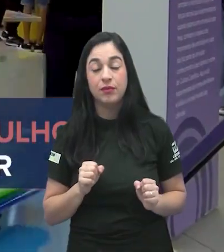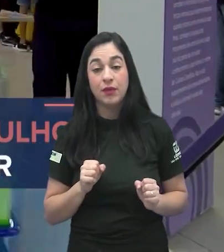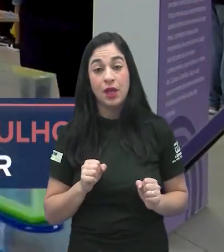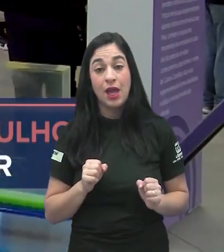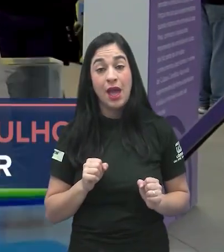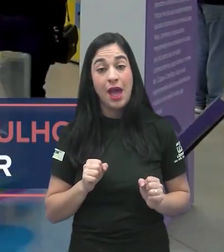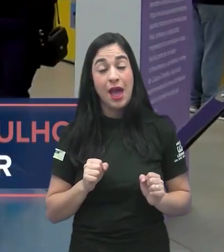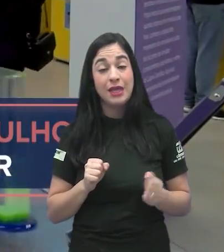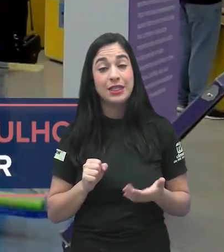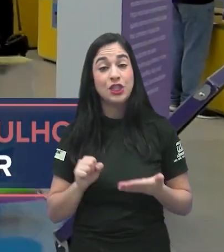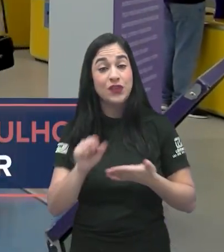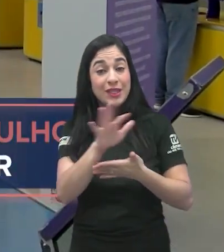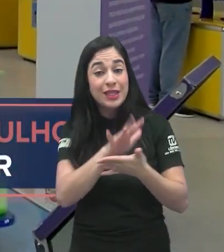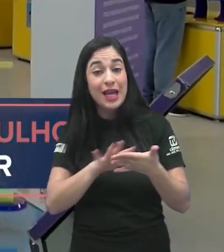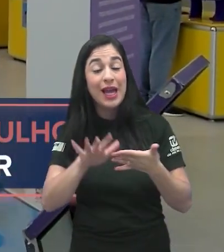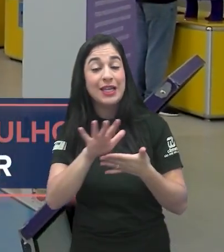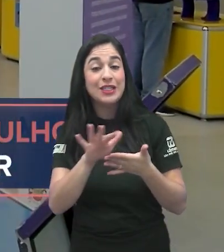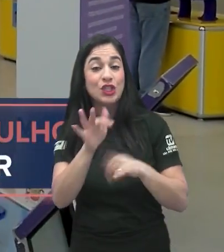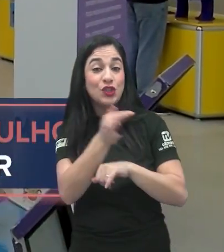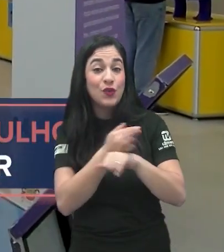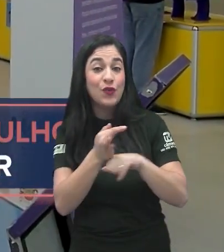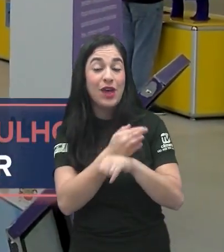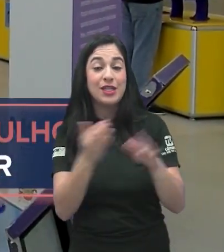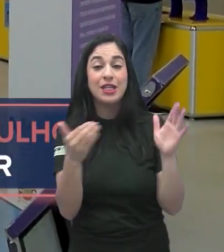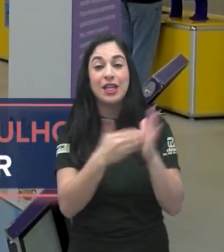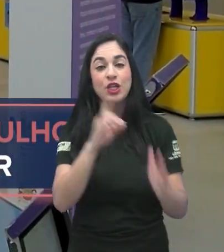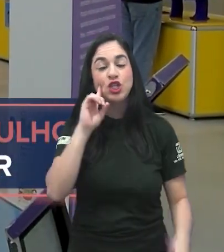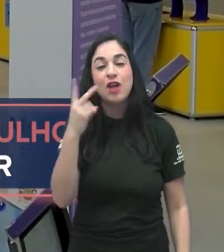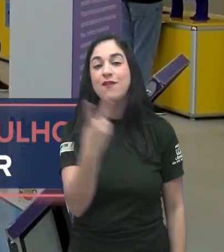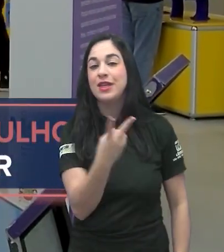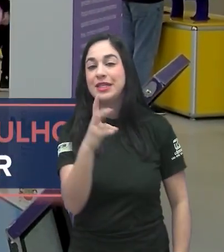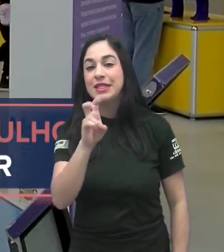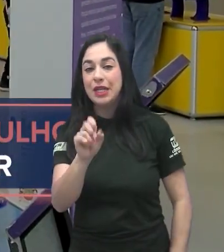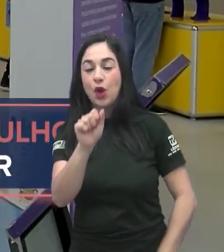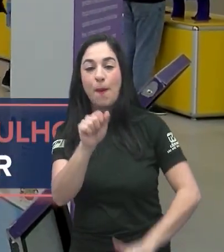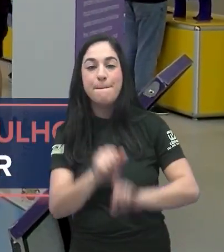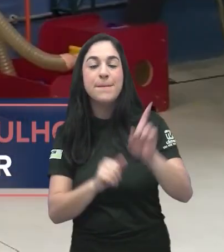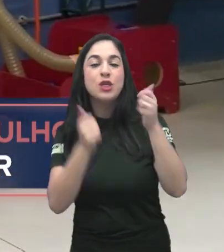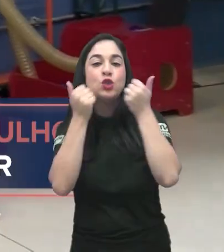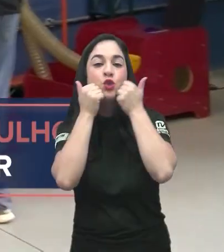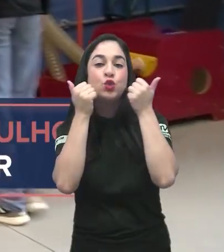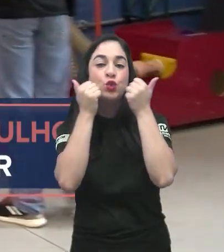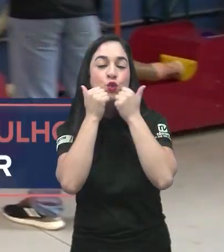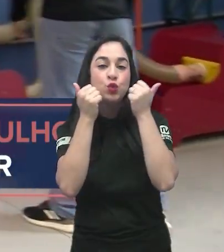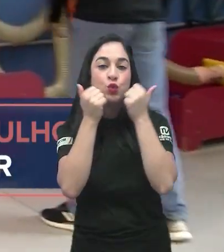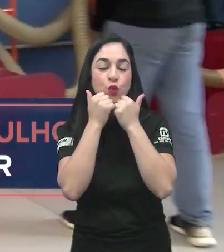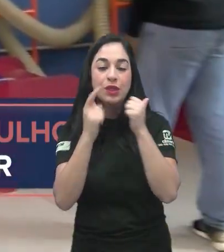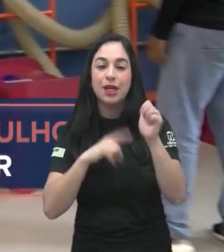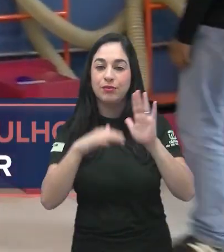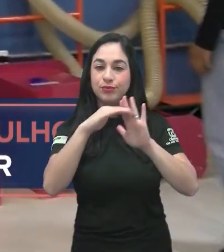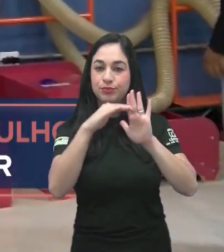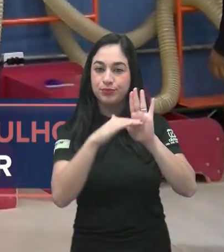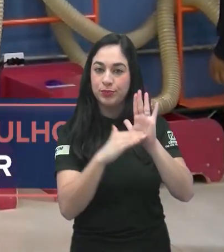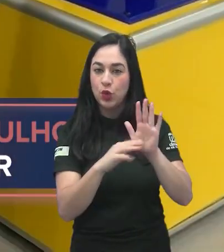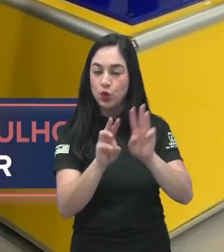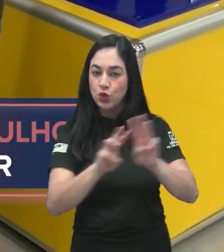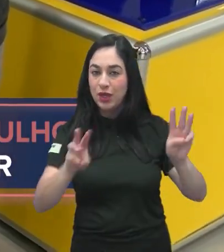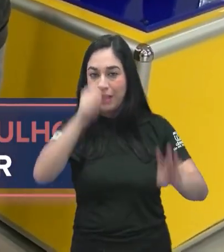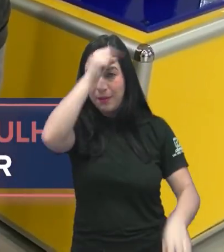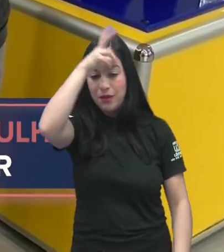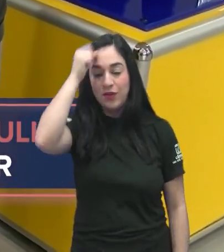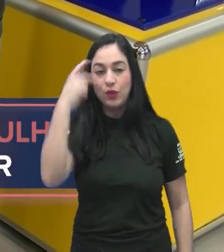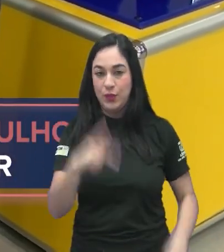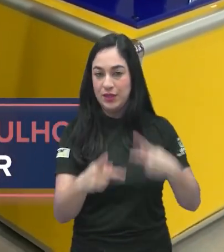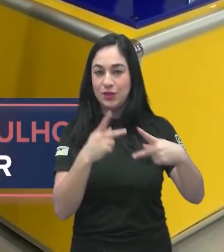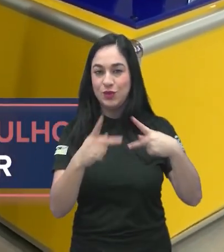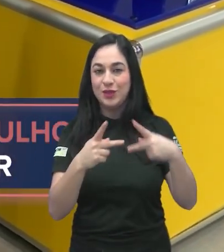As atividades de férias do Museu Interativo de Ciências vão até dia 25 de julho e a programação completa está disponível no site